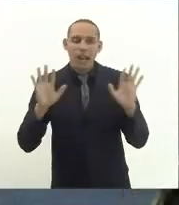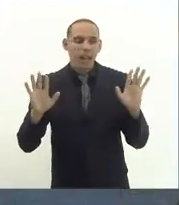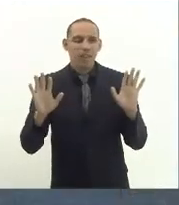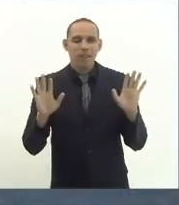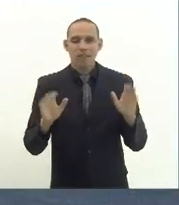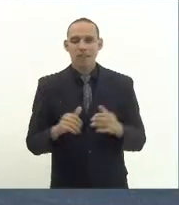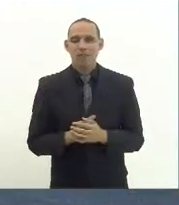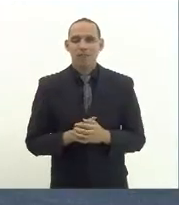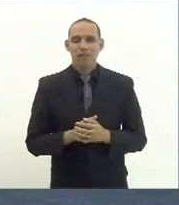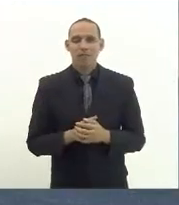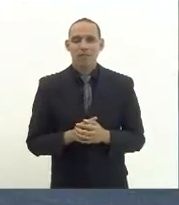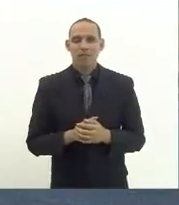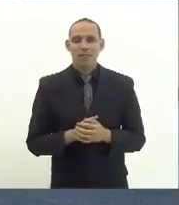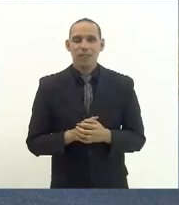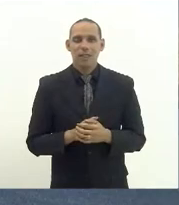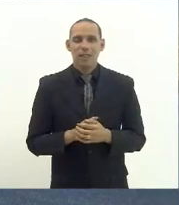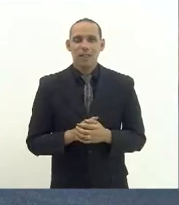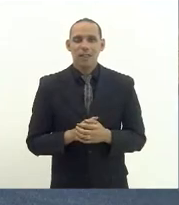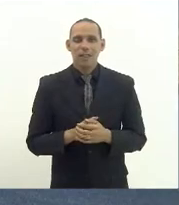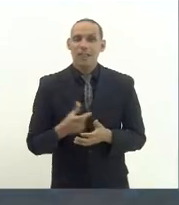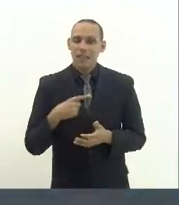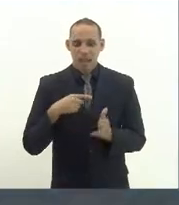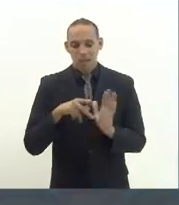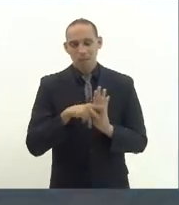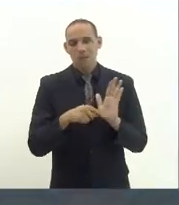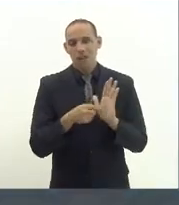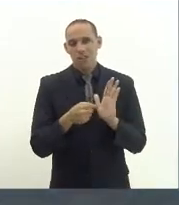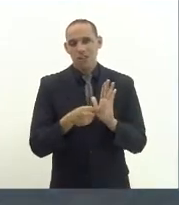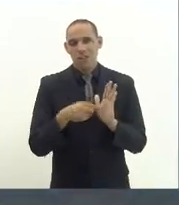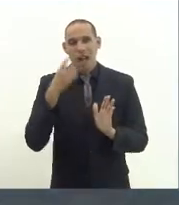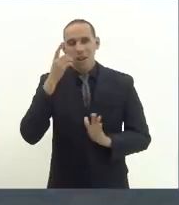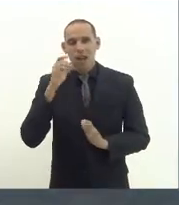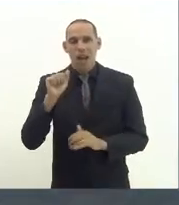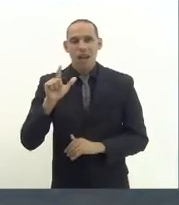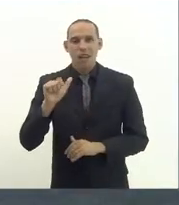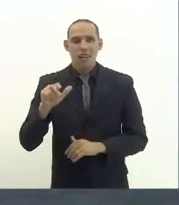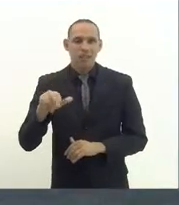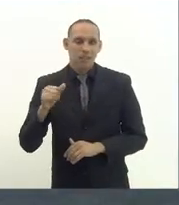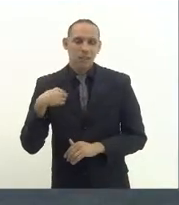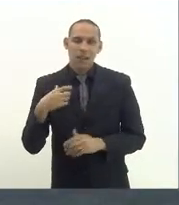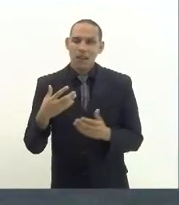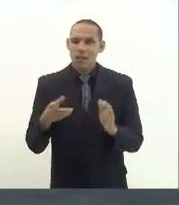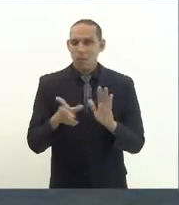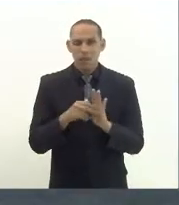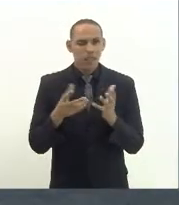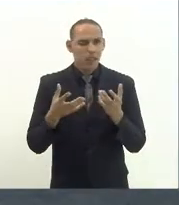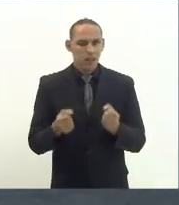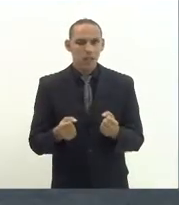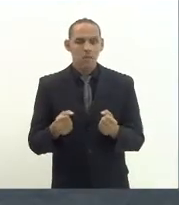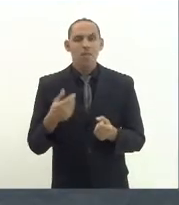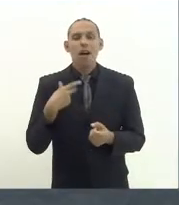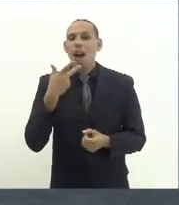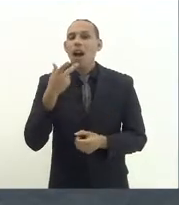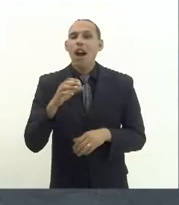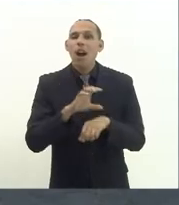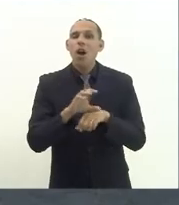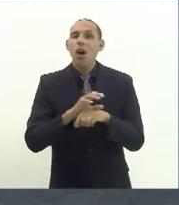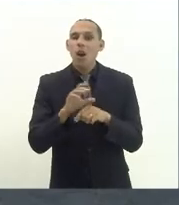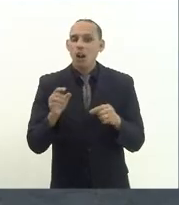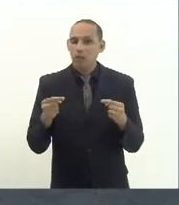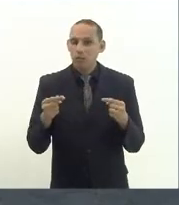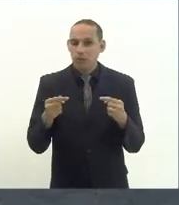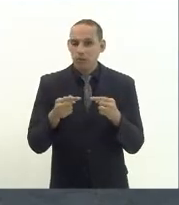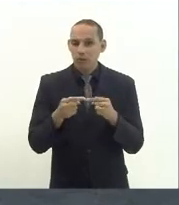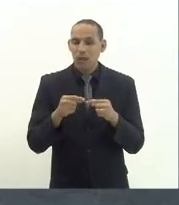que a despeito de Chiara esta este projeto da deputada Alana eu vou acolher as emendas e da aparecer pela funcionalidade com